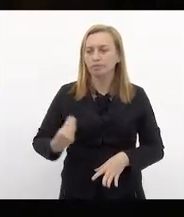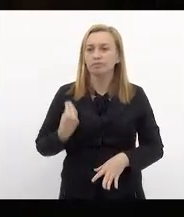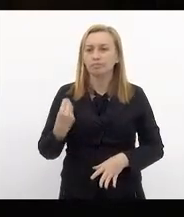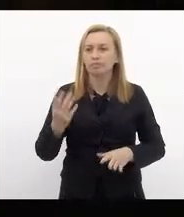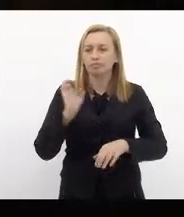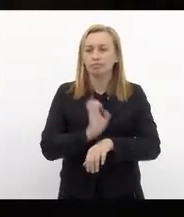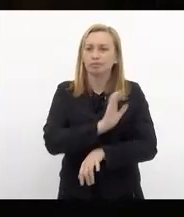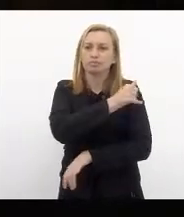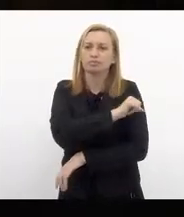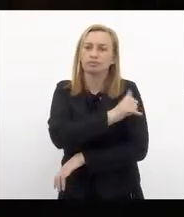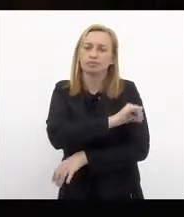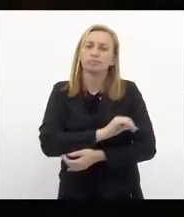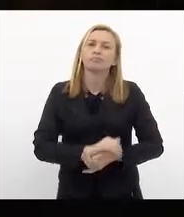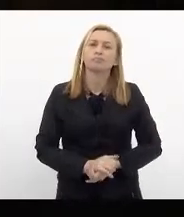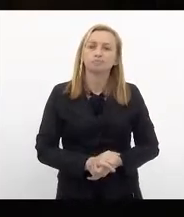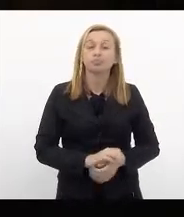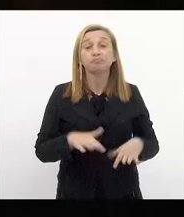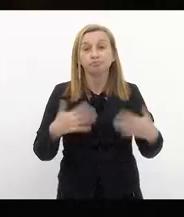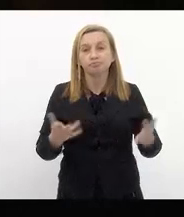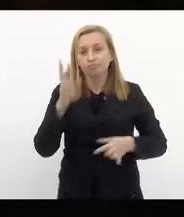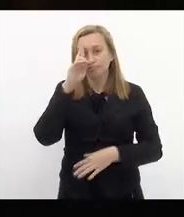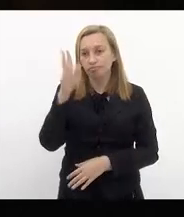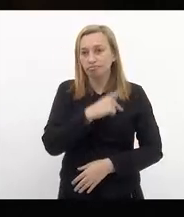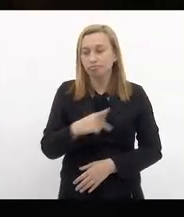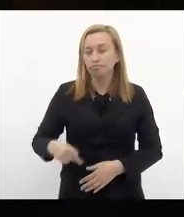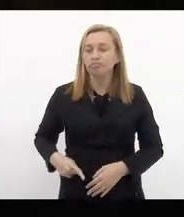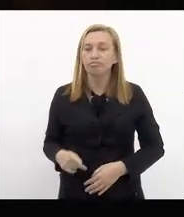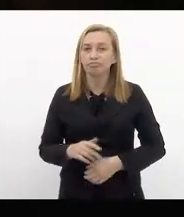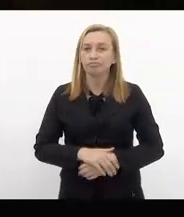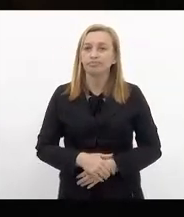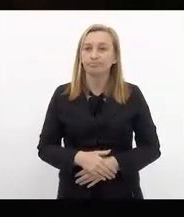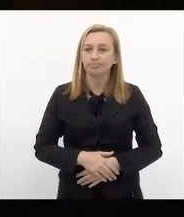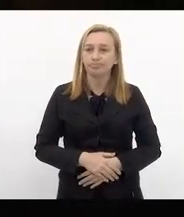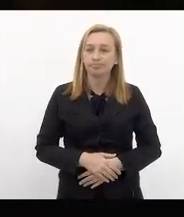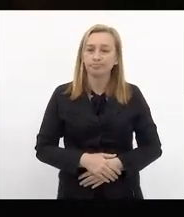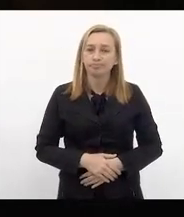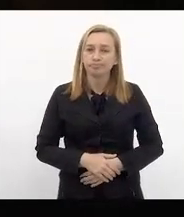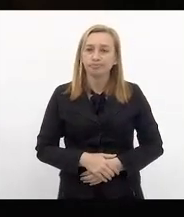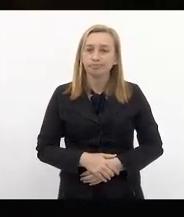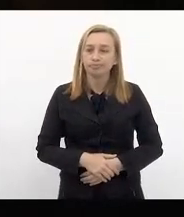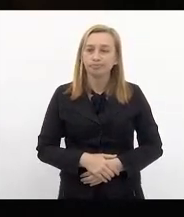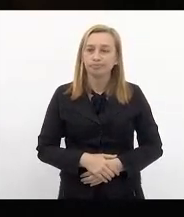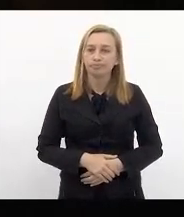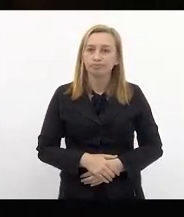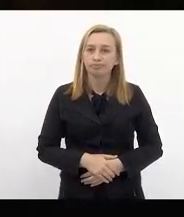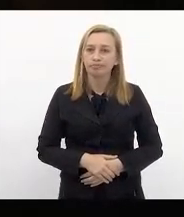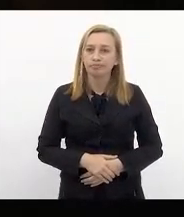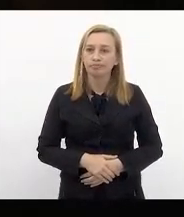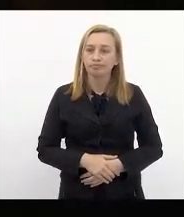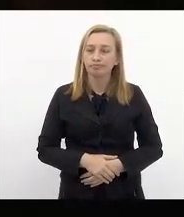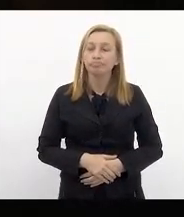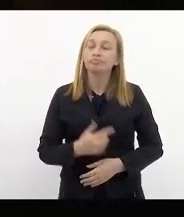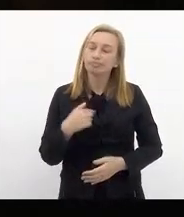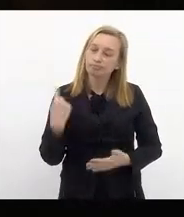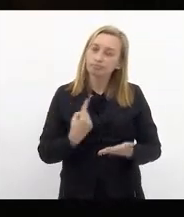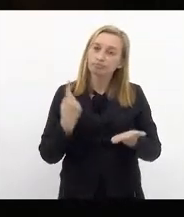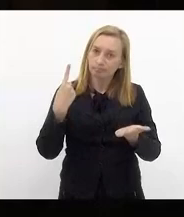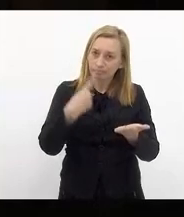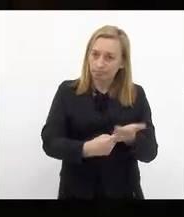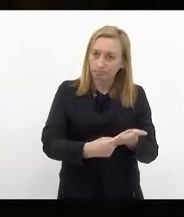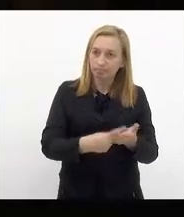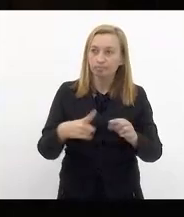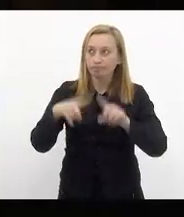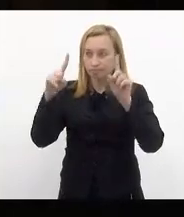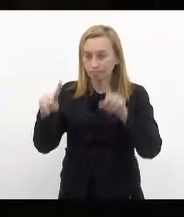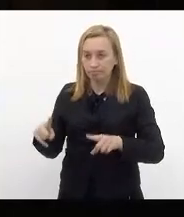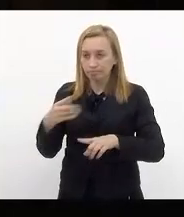no Estado do Rio de Janeiro. Então, senhora presidenta, fica aqui não só o nosso compromisso com os